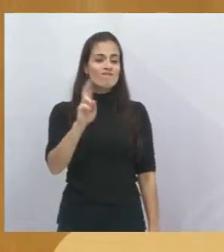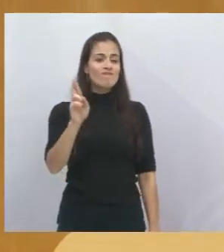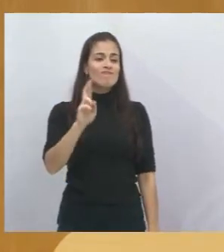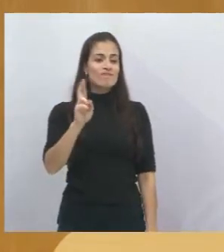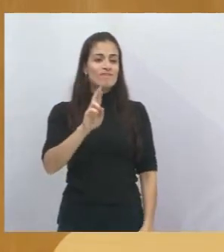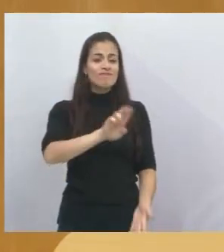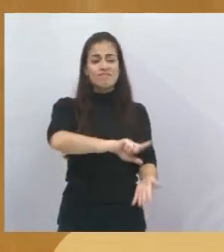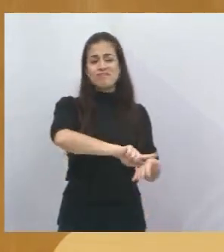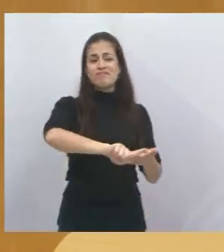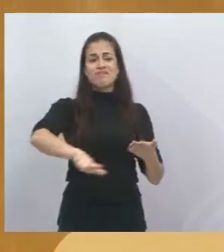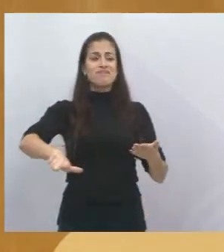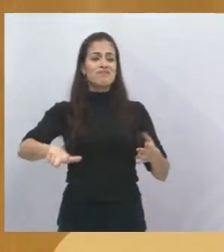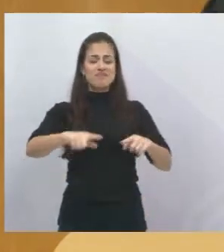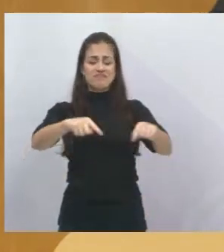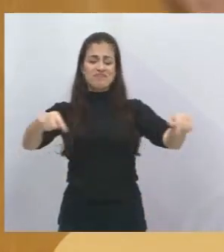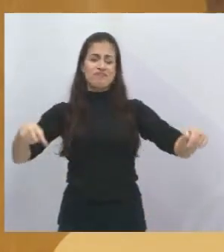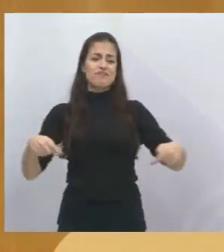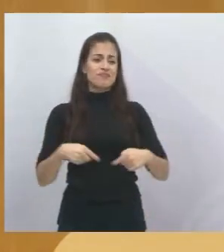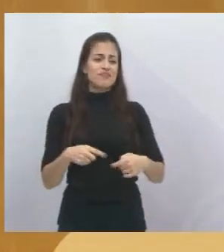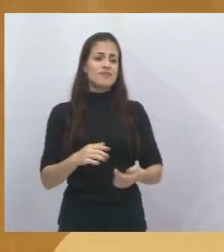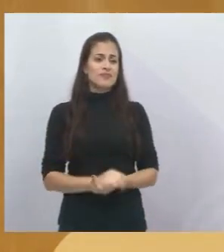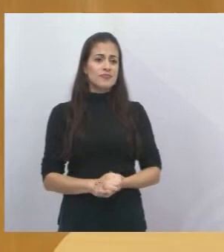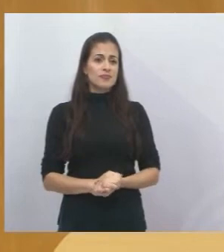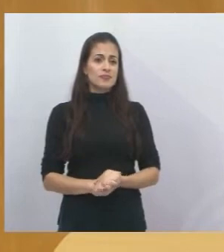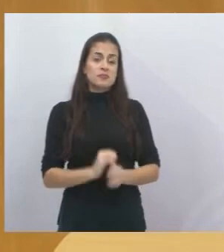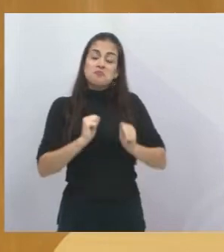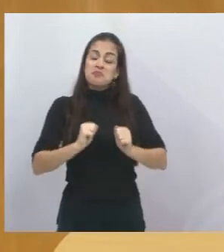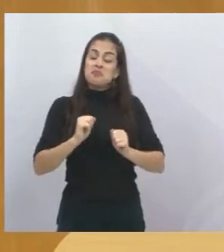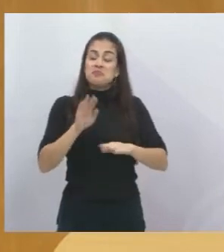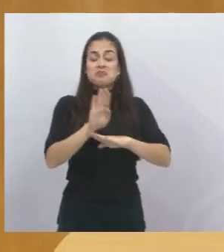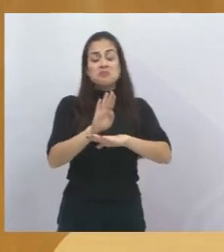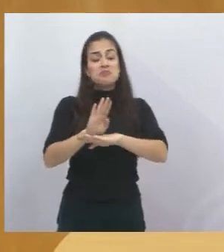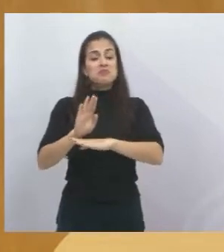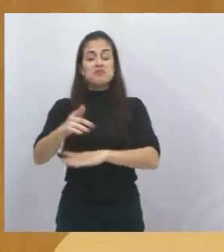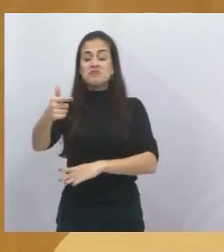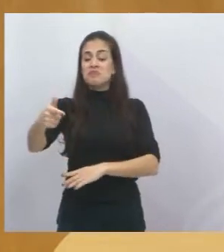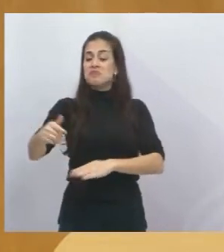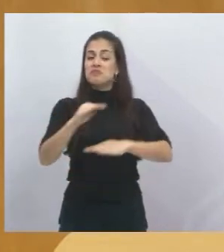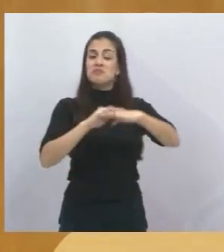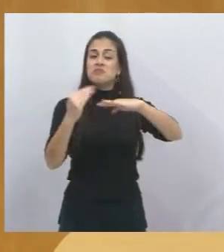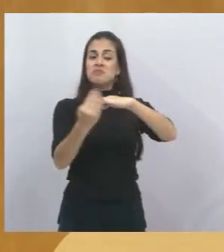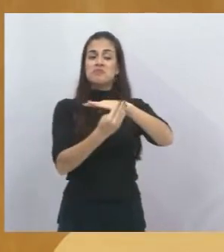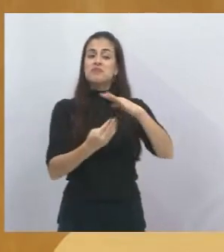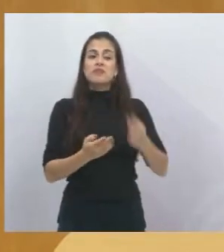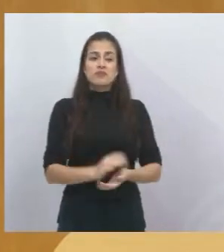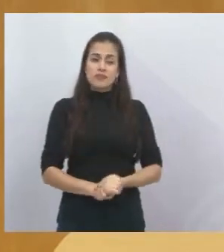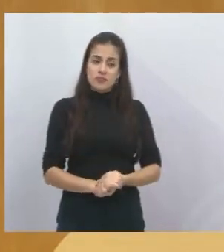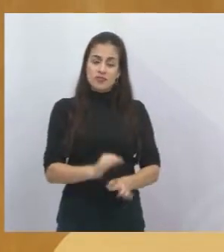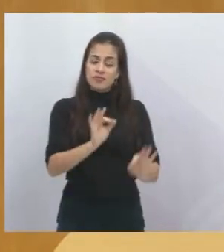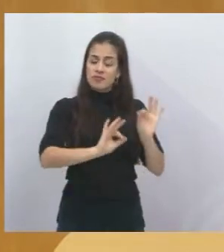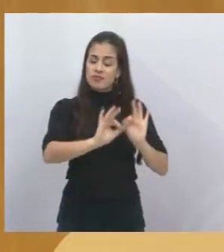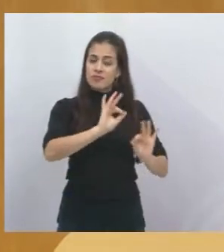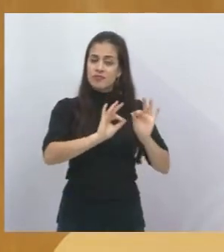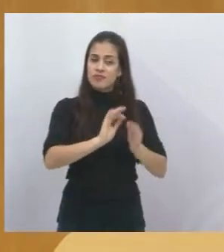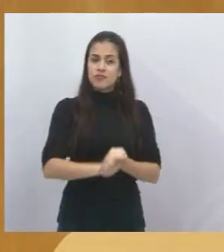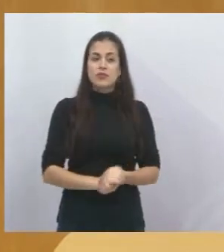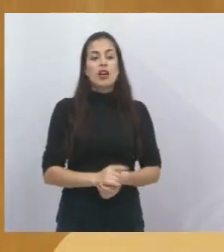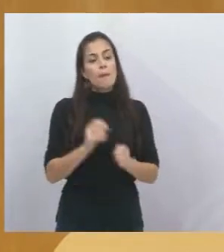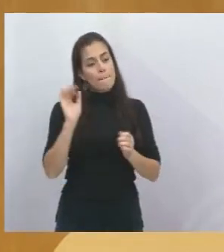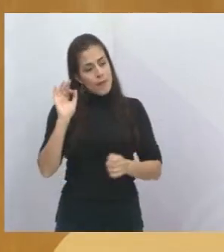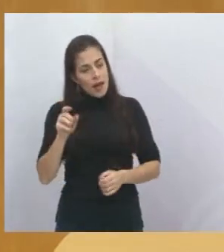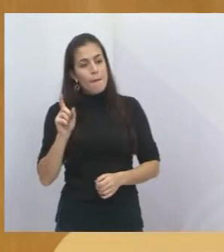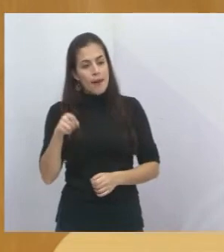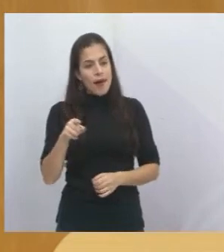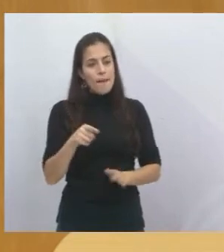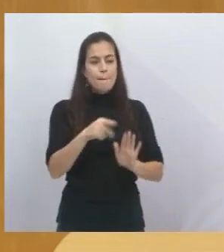Veranejal, para dar melhoria em vários bairros que tem esse questionamento. Então, eu acho que é um projeto polêmico, mas nós temos a clareza.